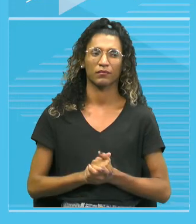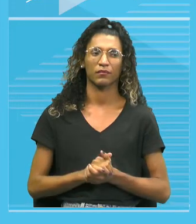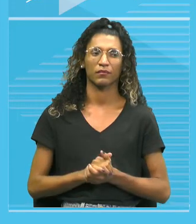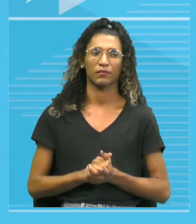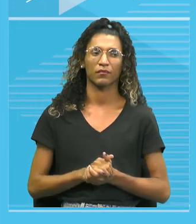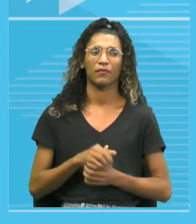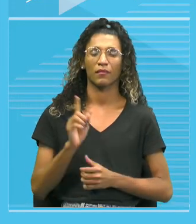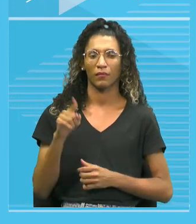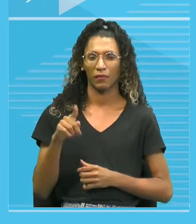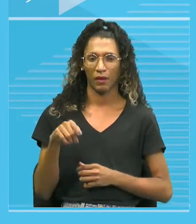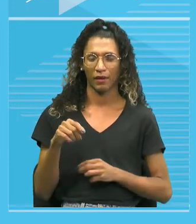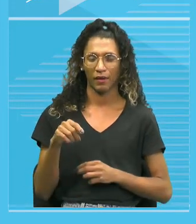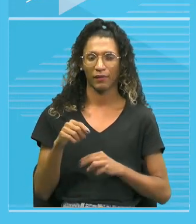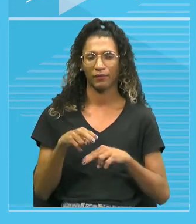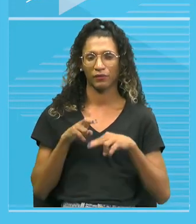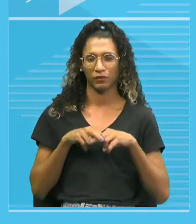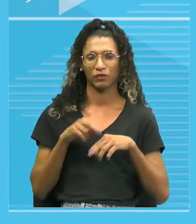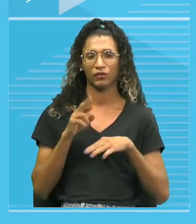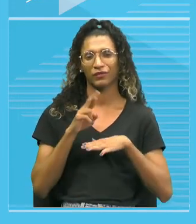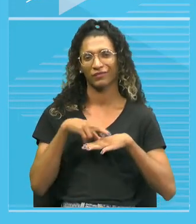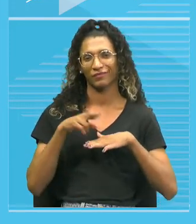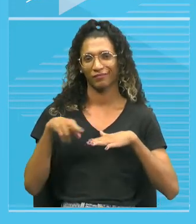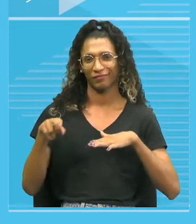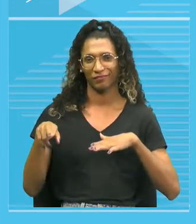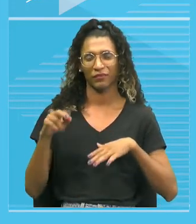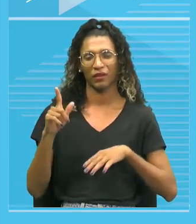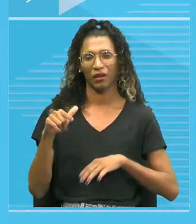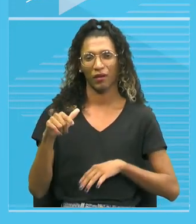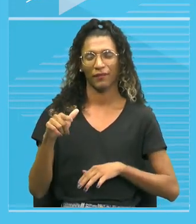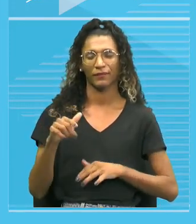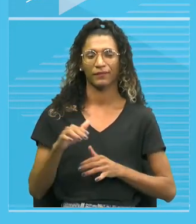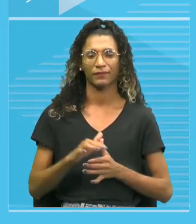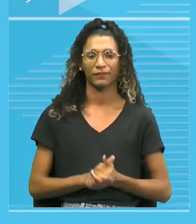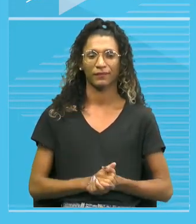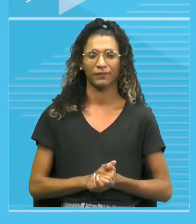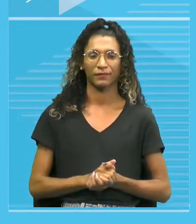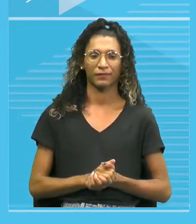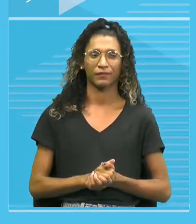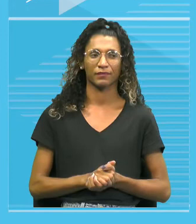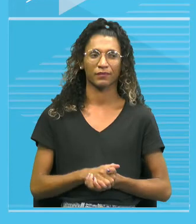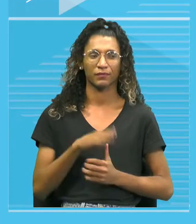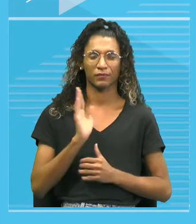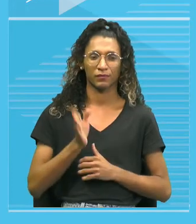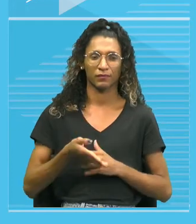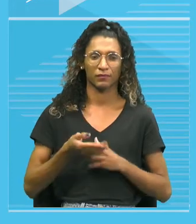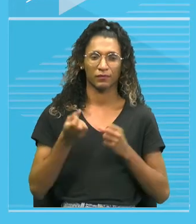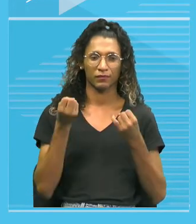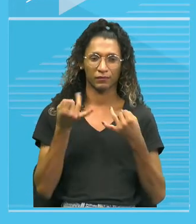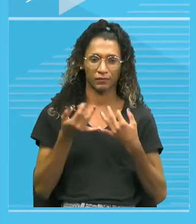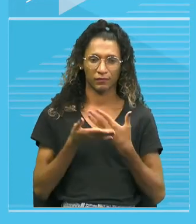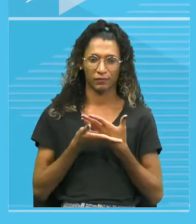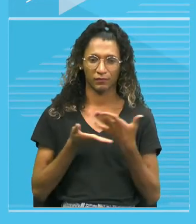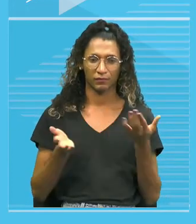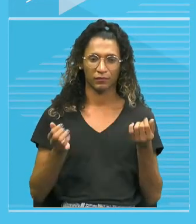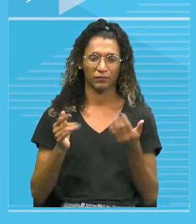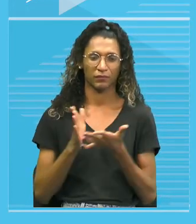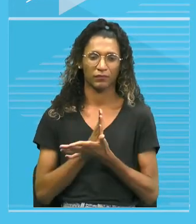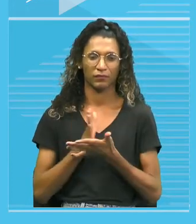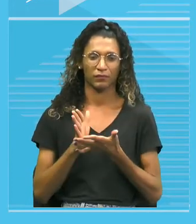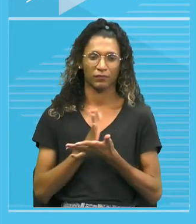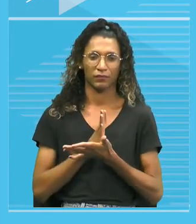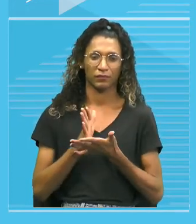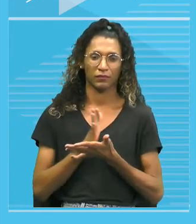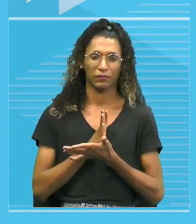meu jovem. Sintoma de radiação, exatamente. Como eu falei para vocês, alguns desses